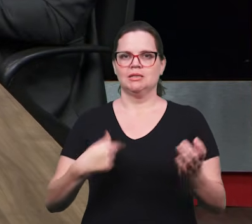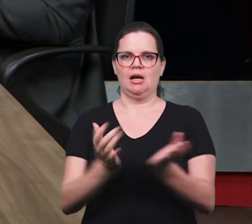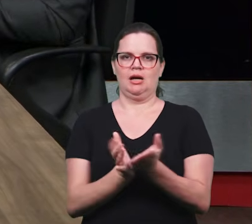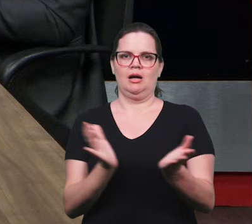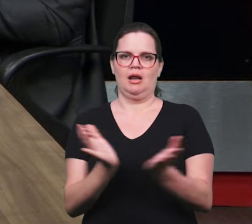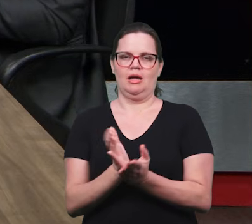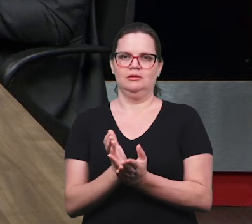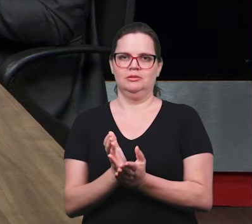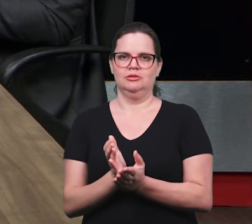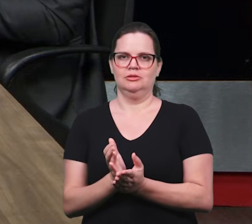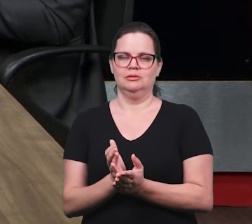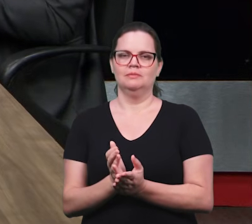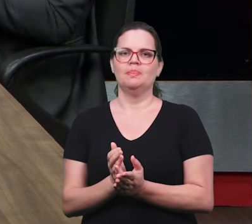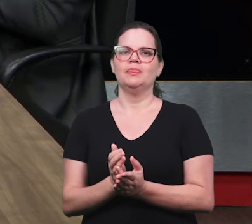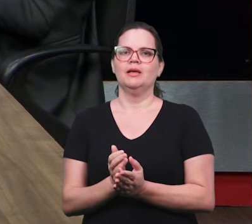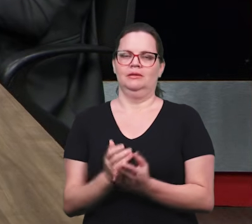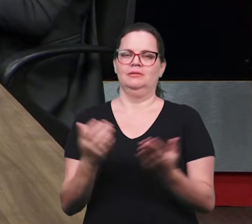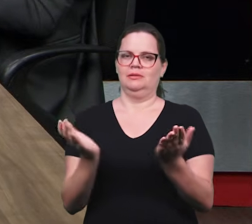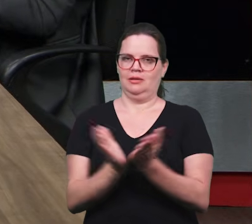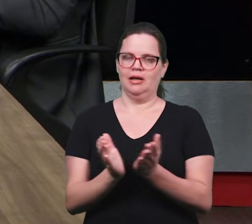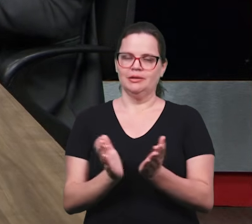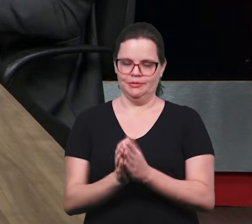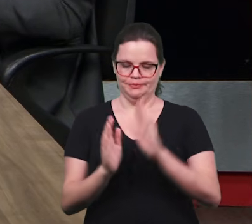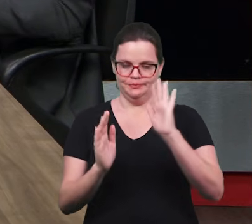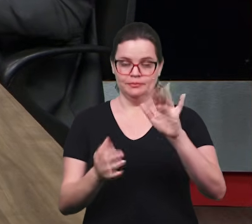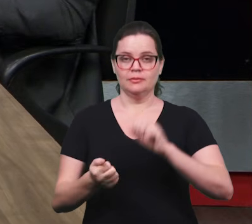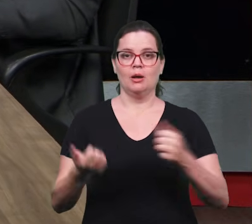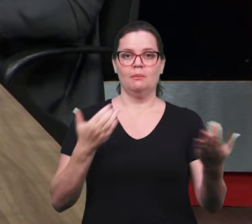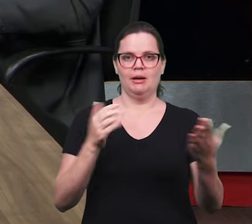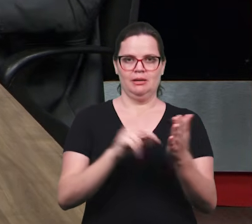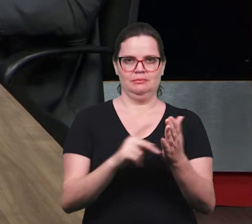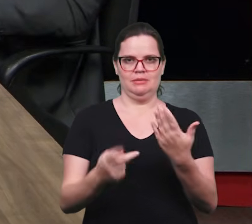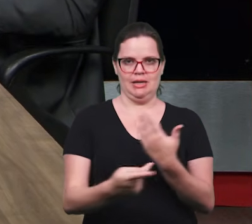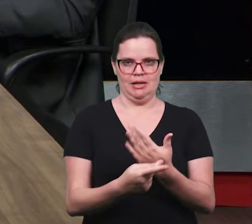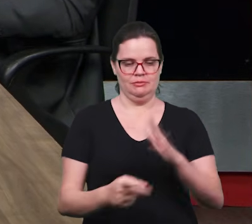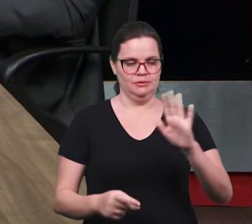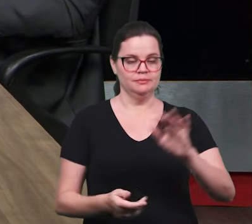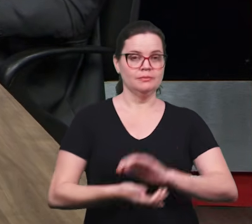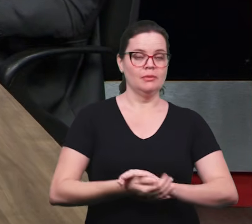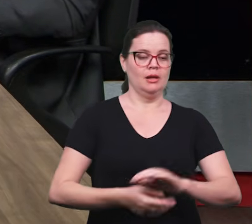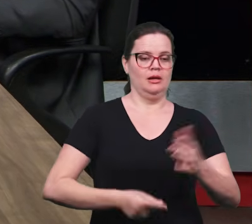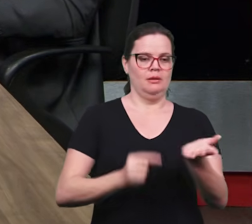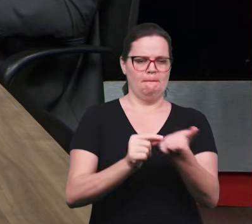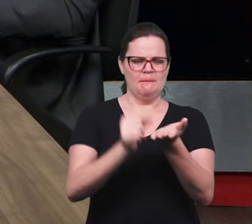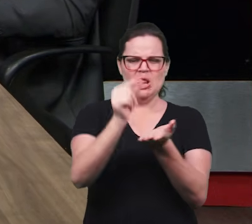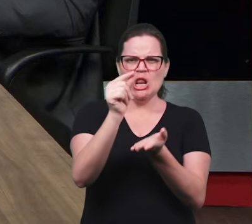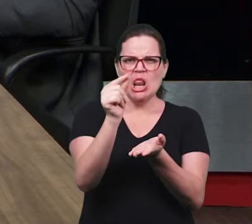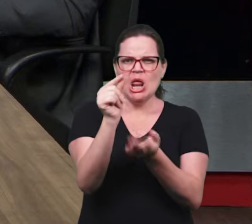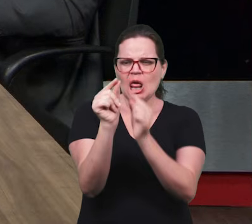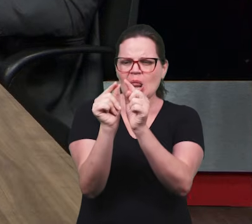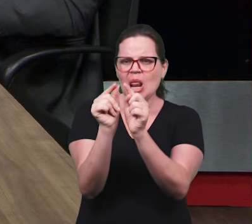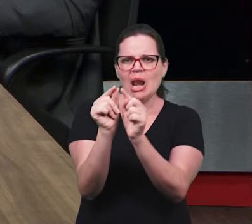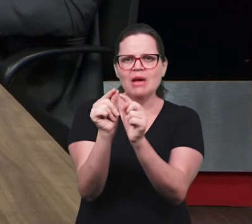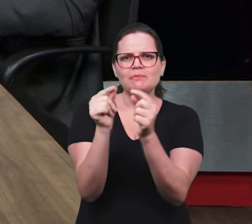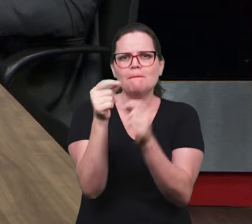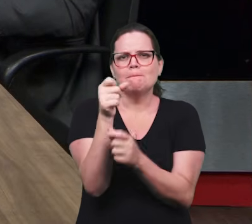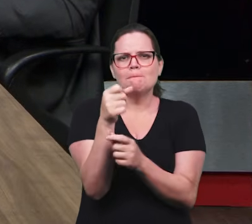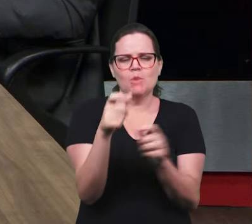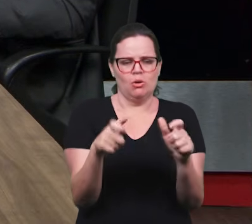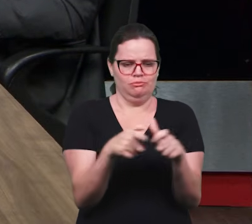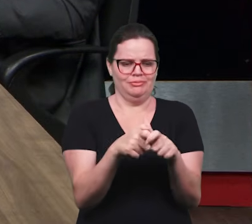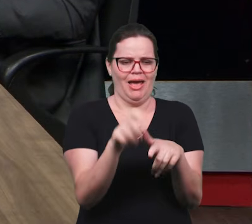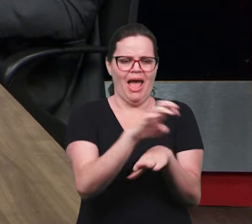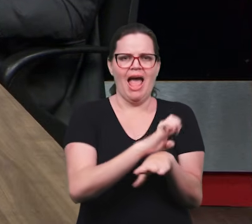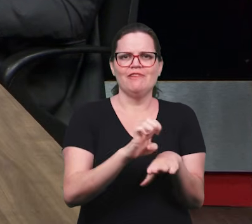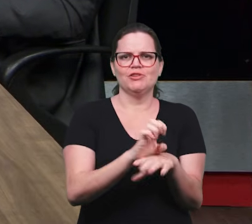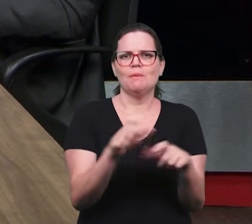uma aparência. Então todo mundo começou a dizer, olha, eu sou cristão, agora eu sou cristão. Mas será que